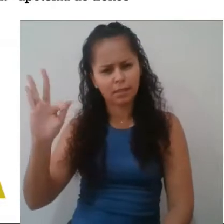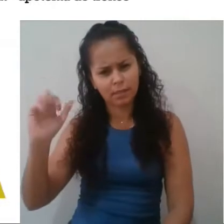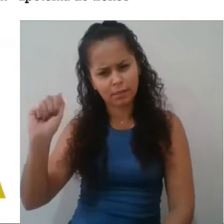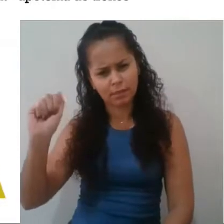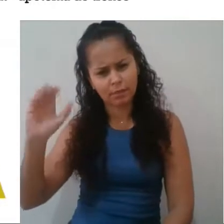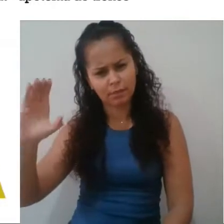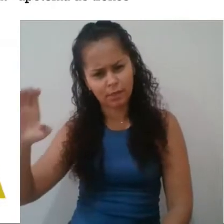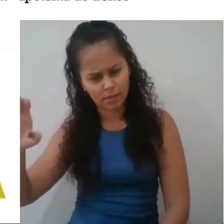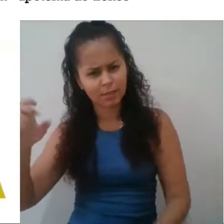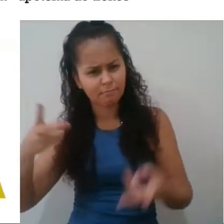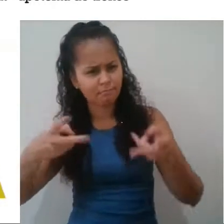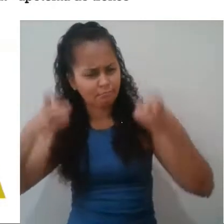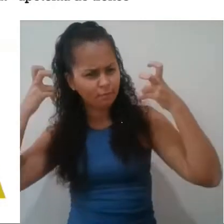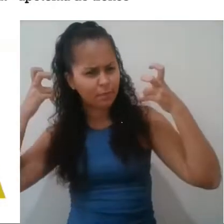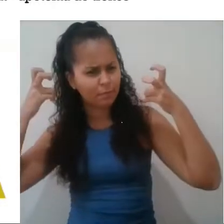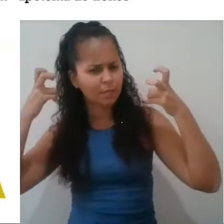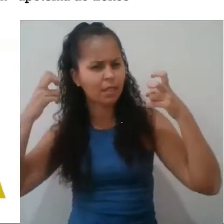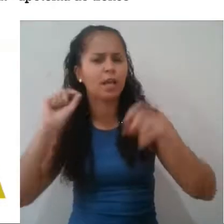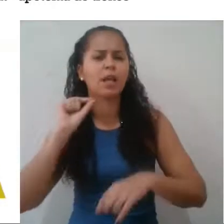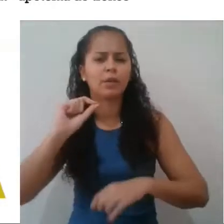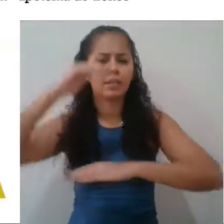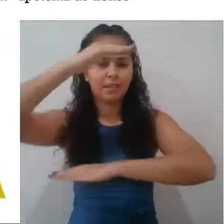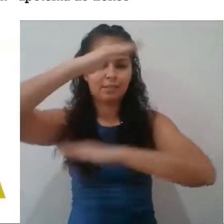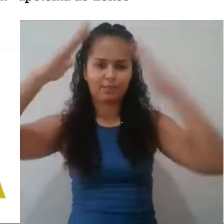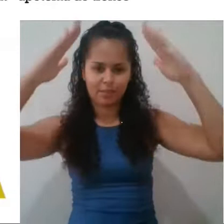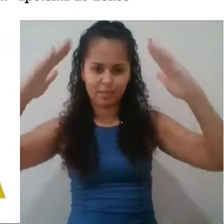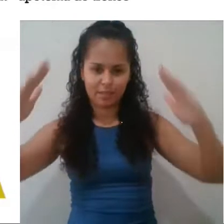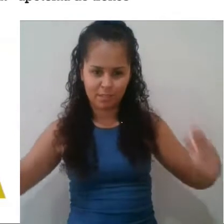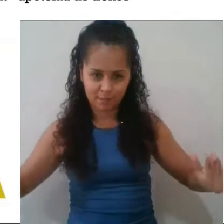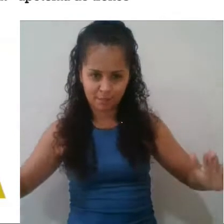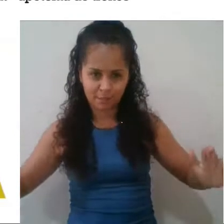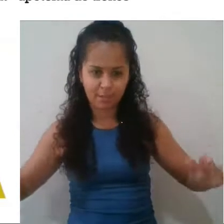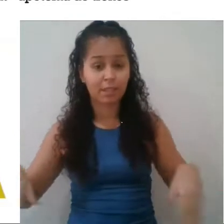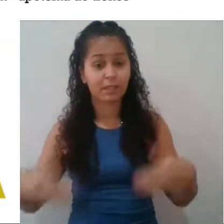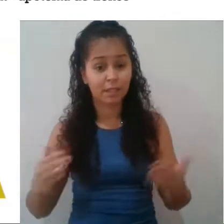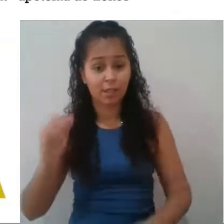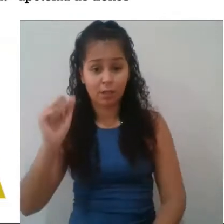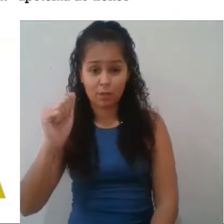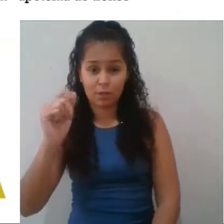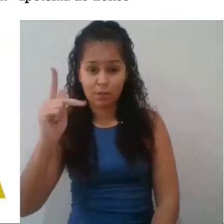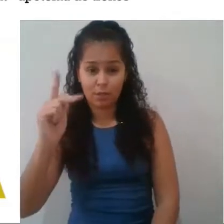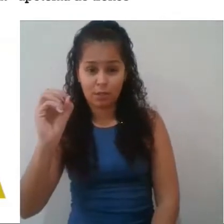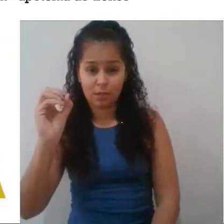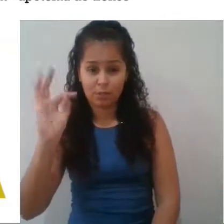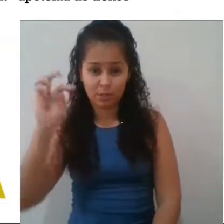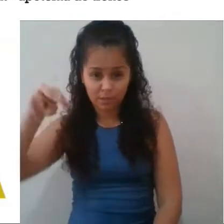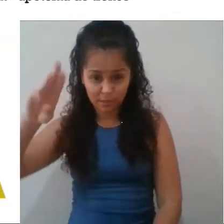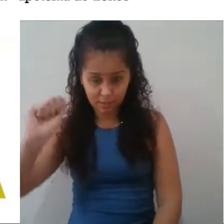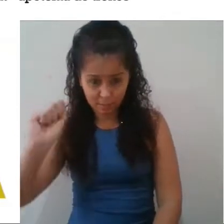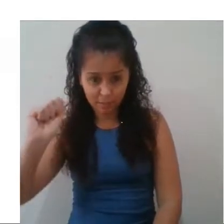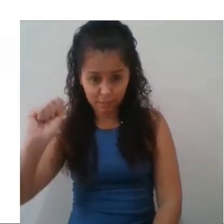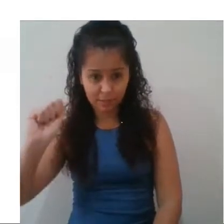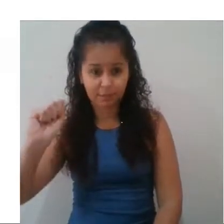de pirâmide, como a gente pode observar, é um trapézio. Então, o apótema do tronco equivale à altura desse